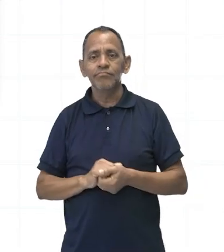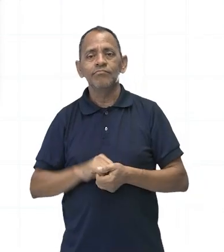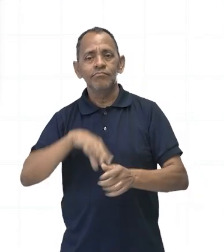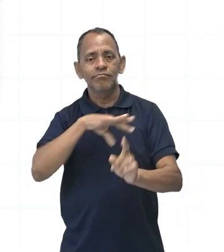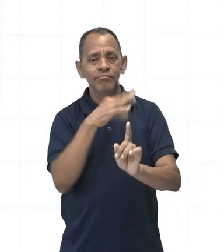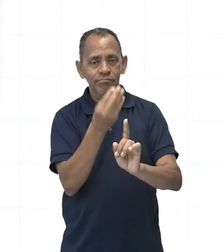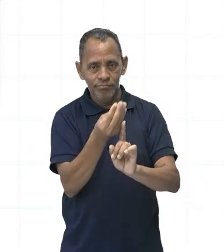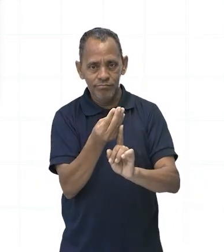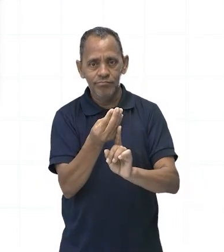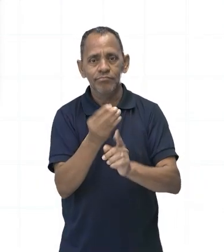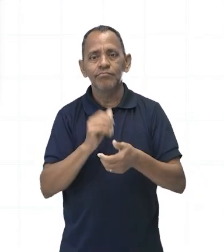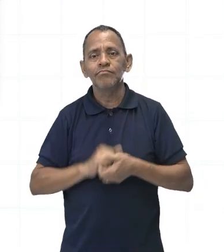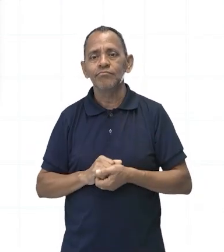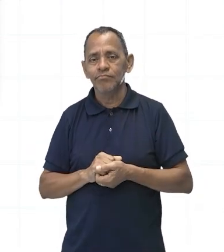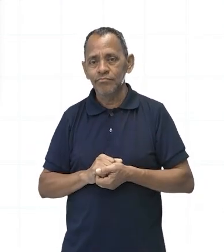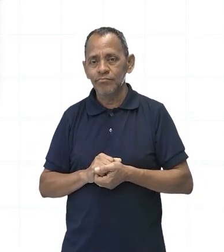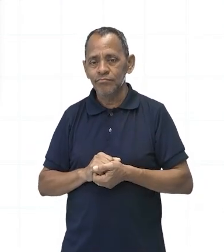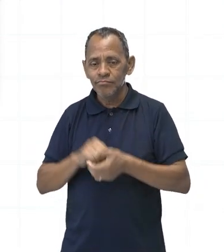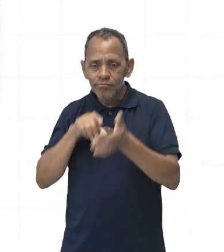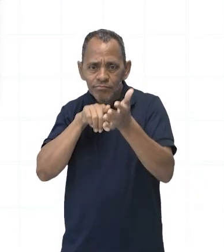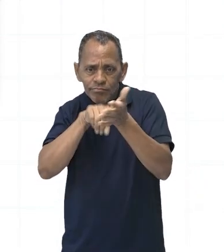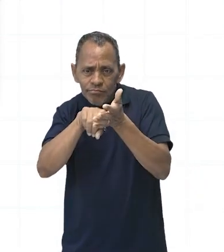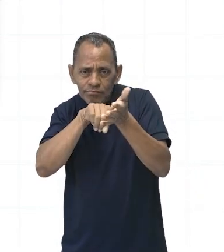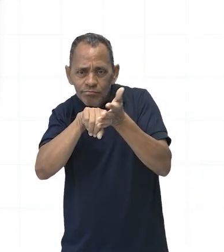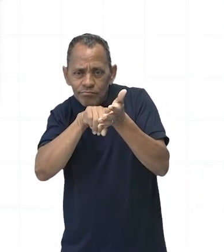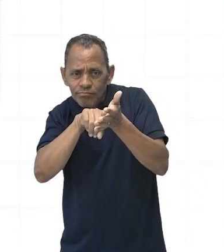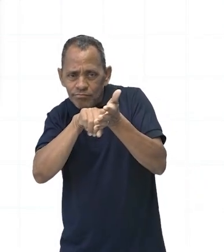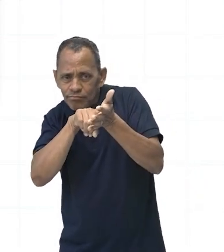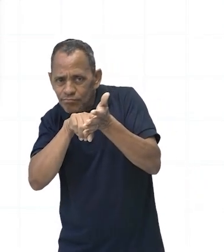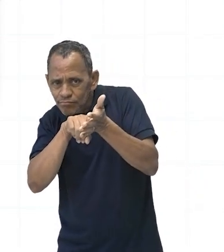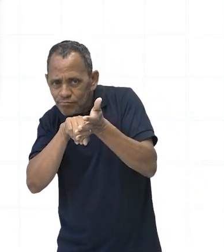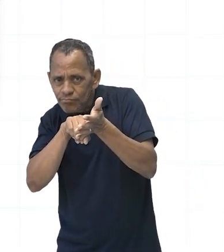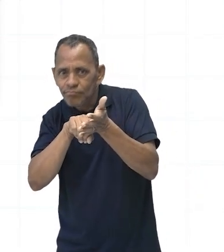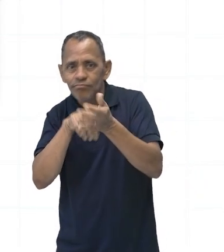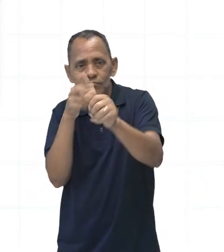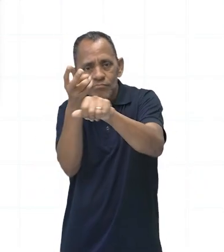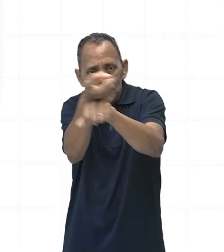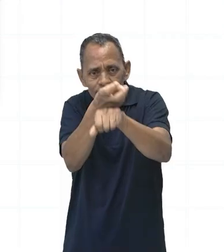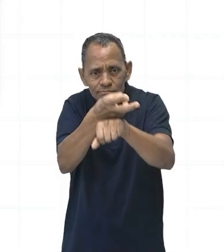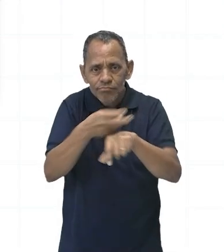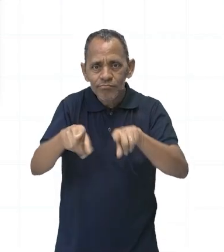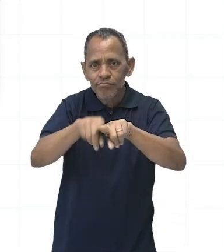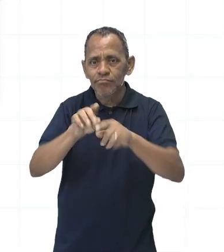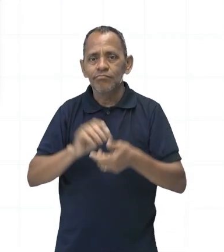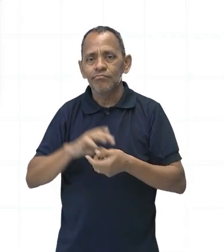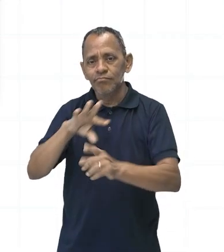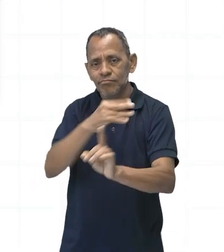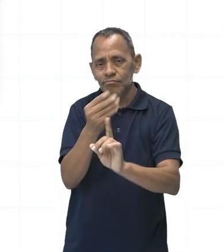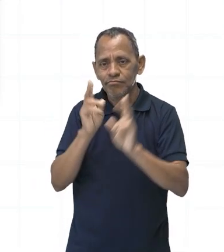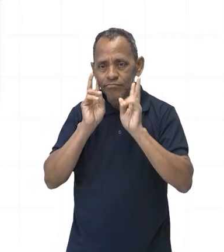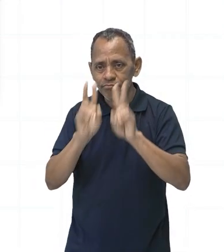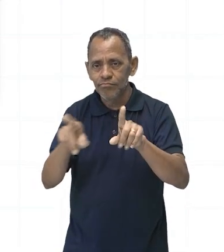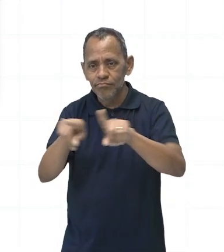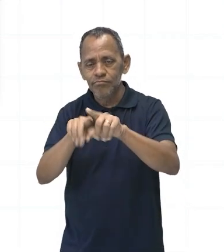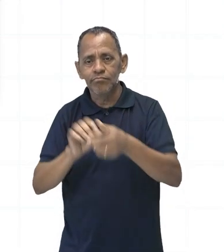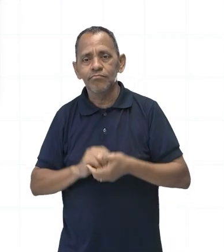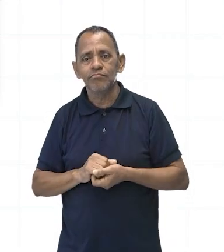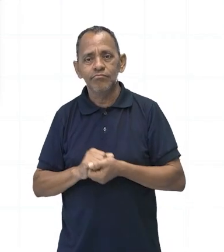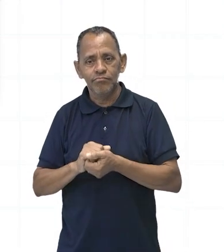ela vai explorar essas possibilidades de linguagem. Continuando.